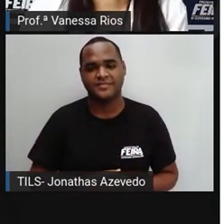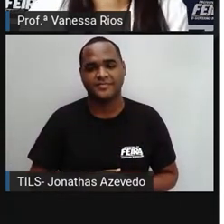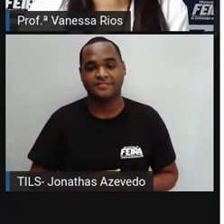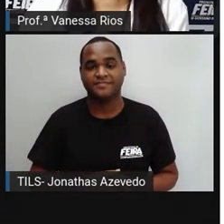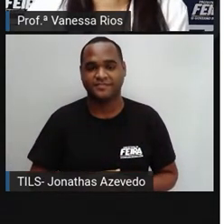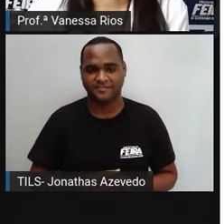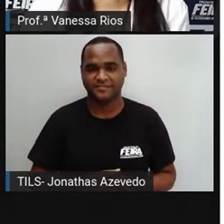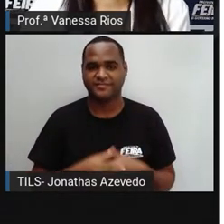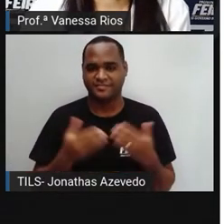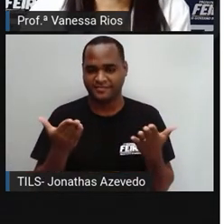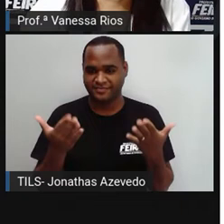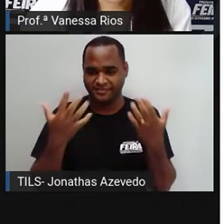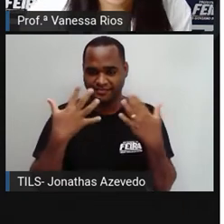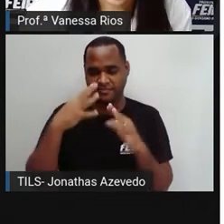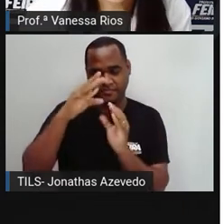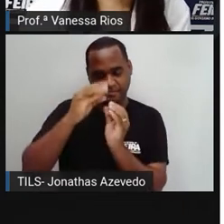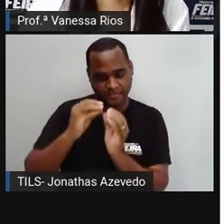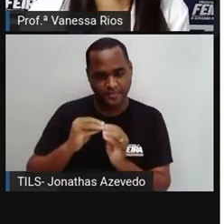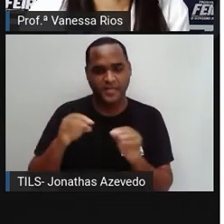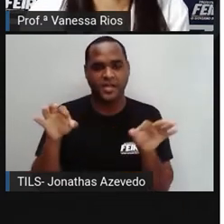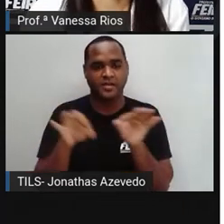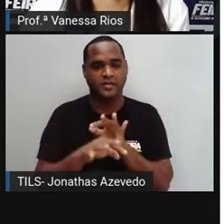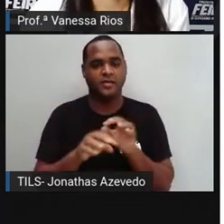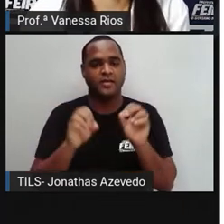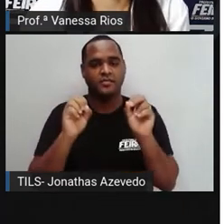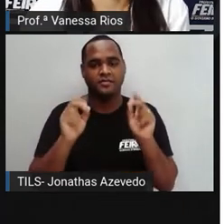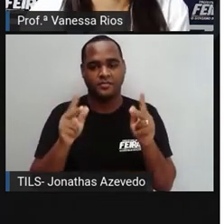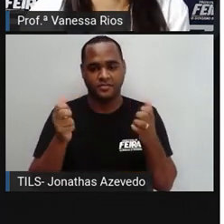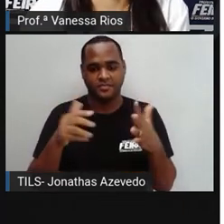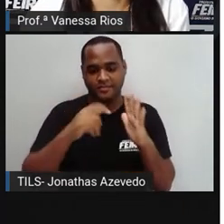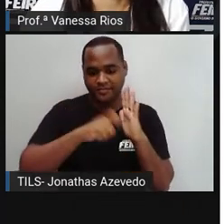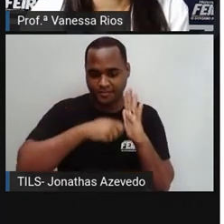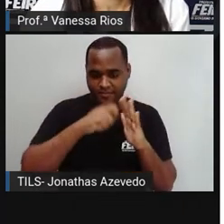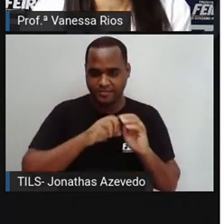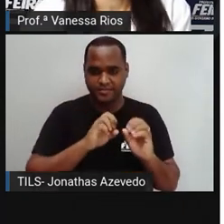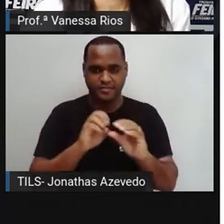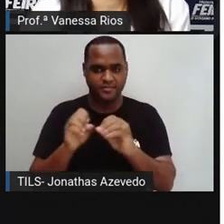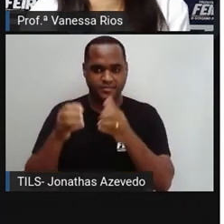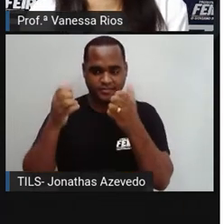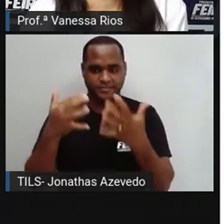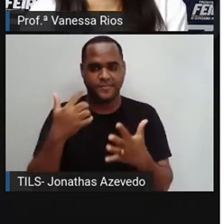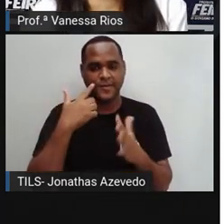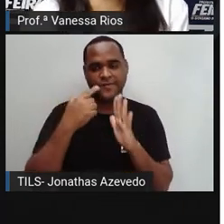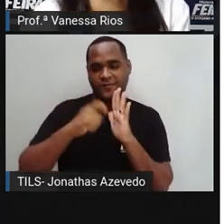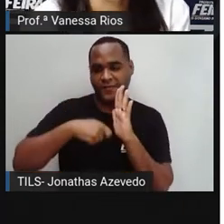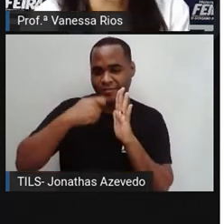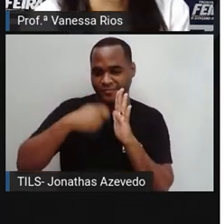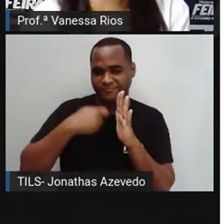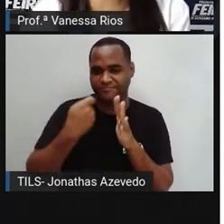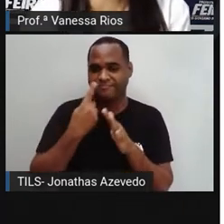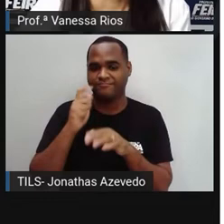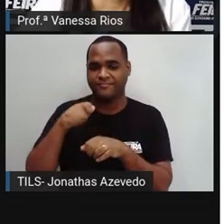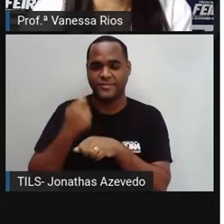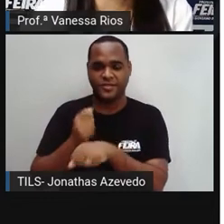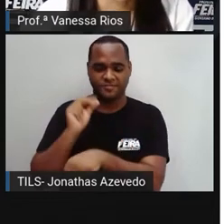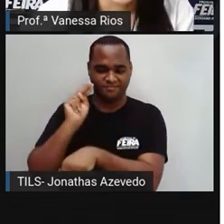E aí, já concluindo a nossa aula, né, a nossa videoaula, a Pro traz um vídeo